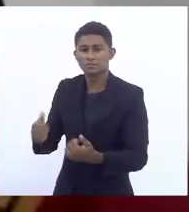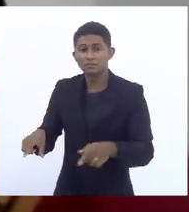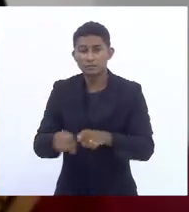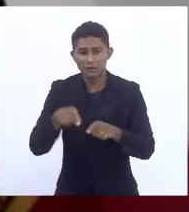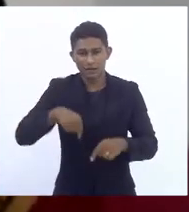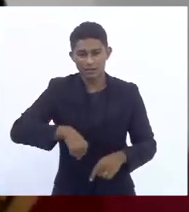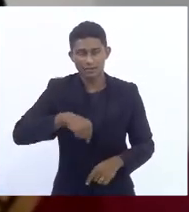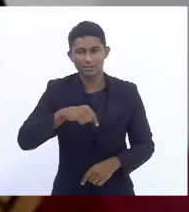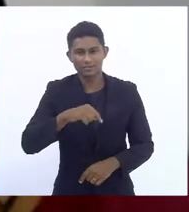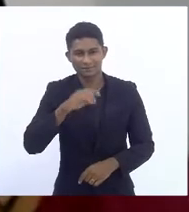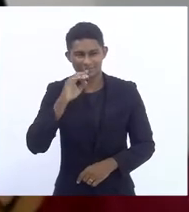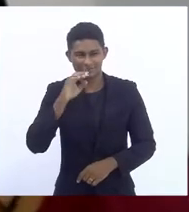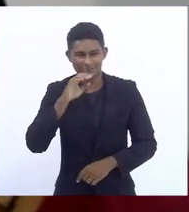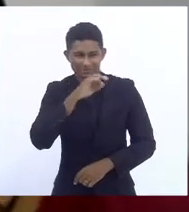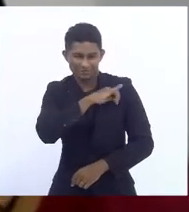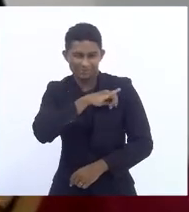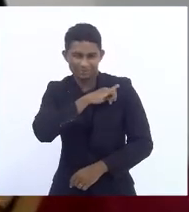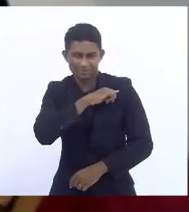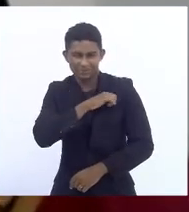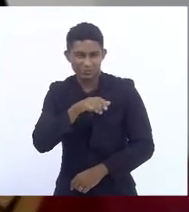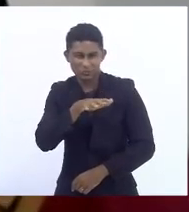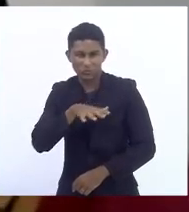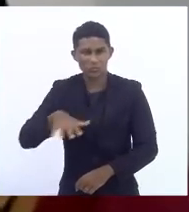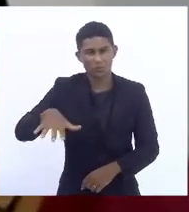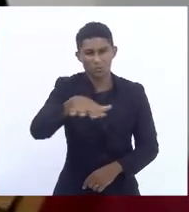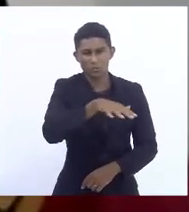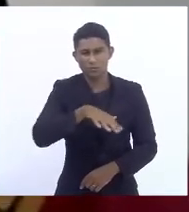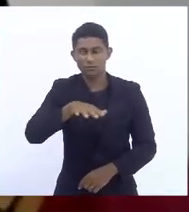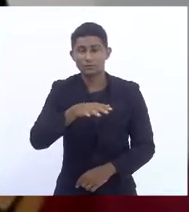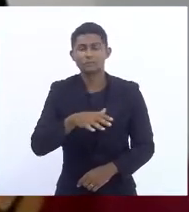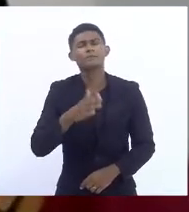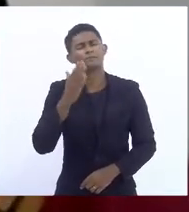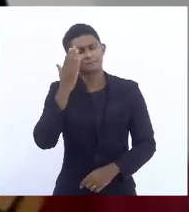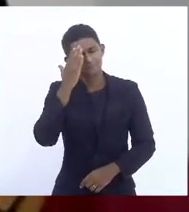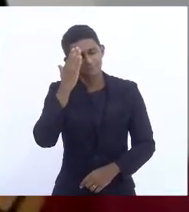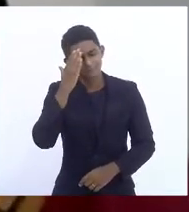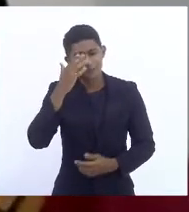estadual. No contexto de congelamento do valor das bolsas